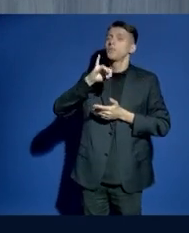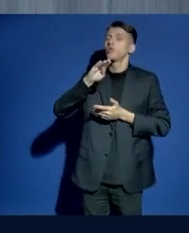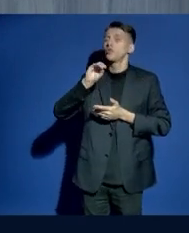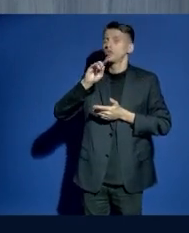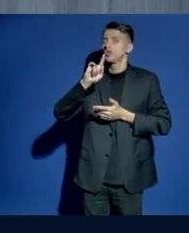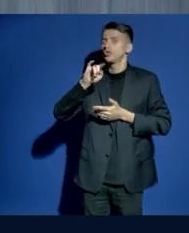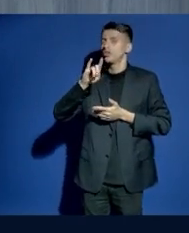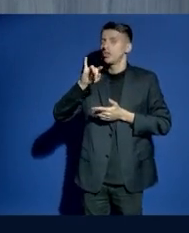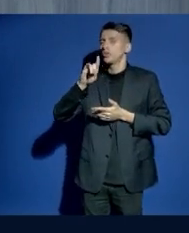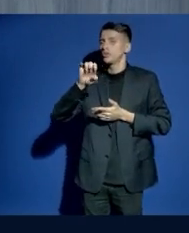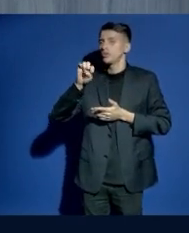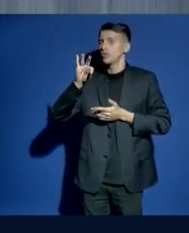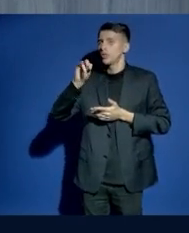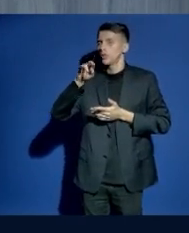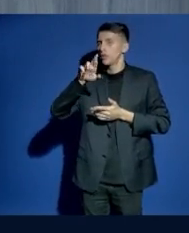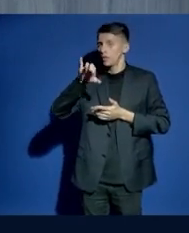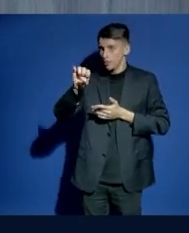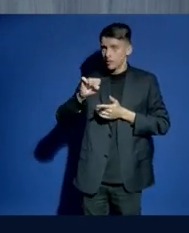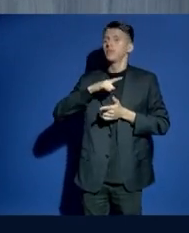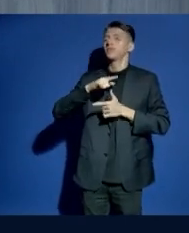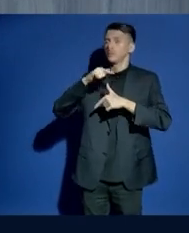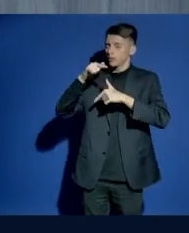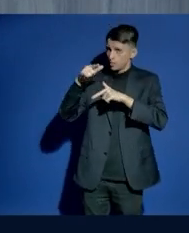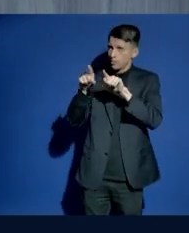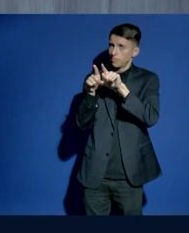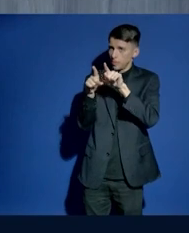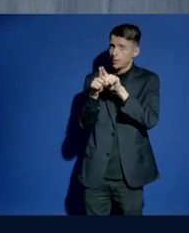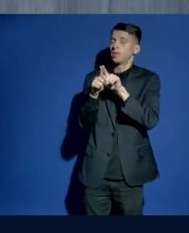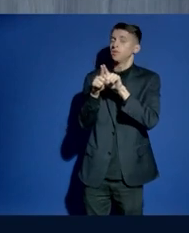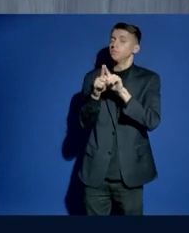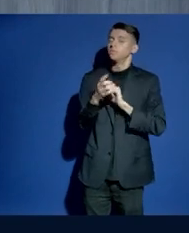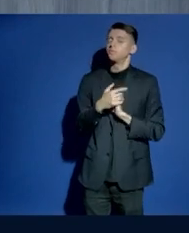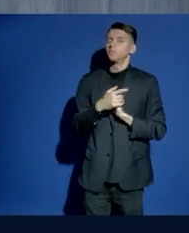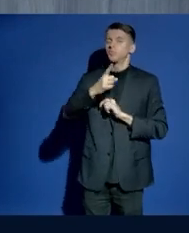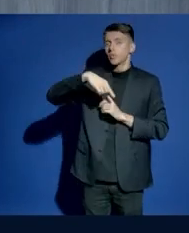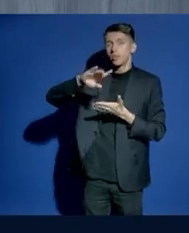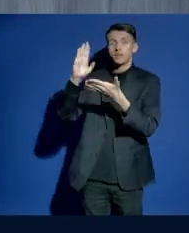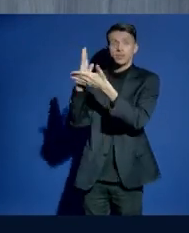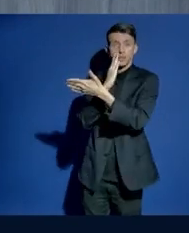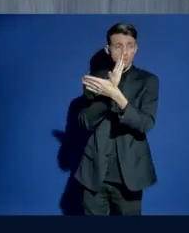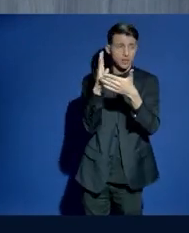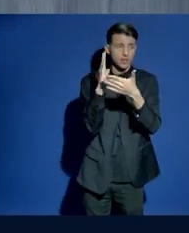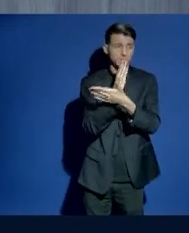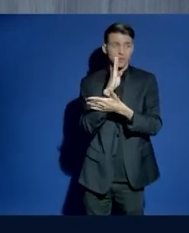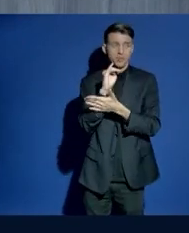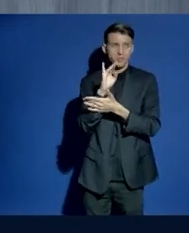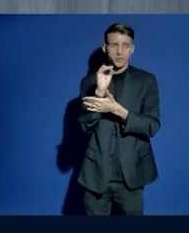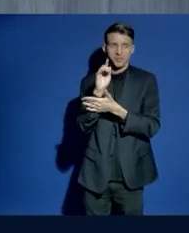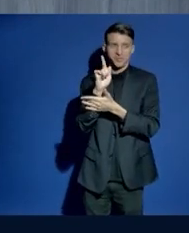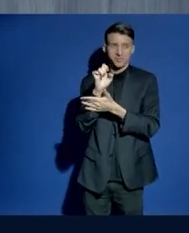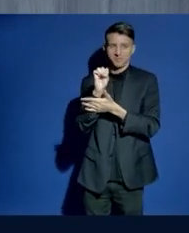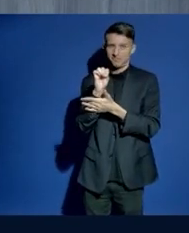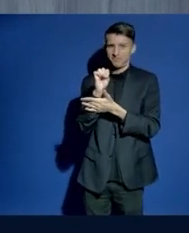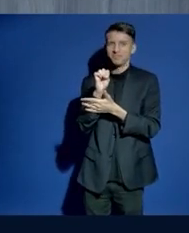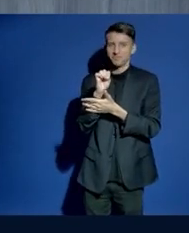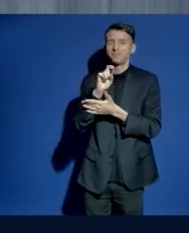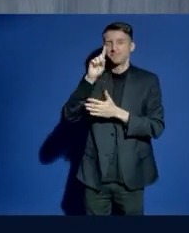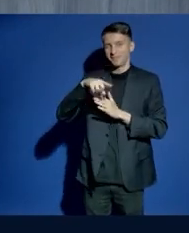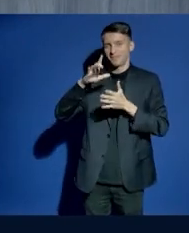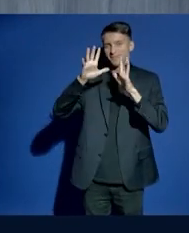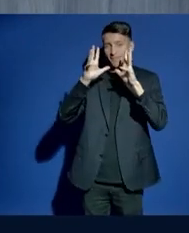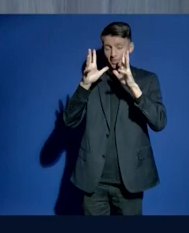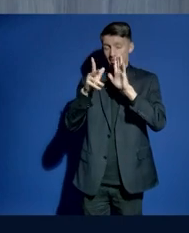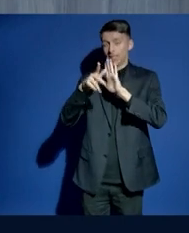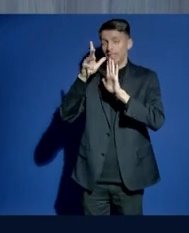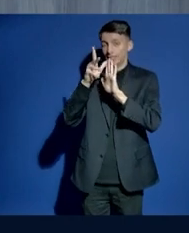47 mil gestores operando a biogás a gente separa o biogás nesses biogestores esse Belgas é purificado gera